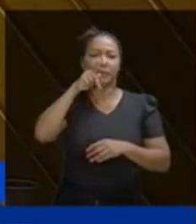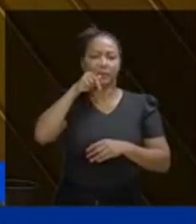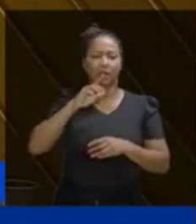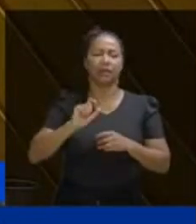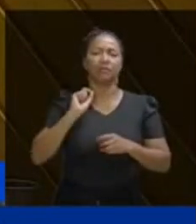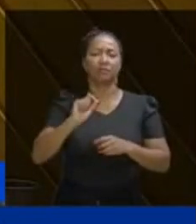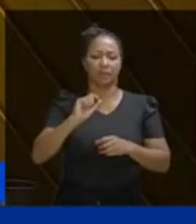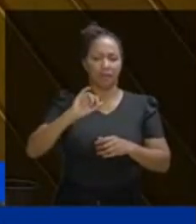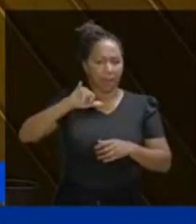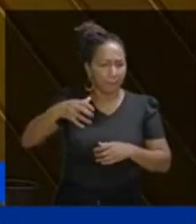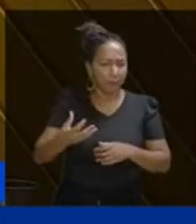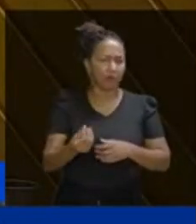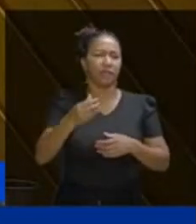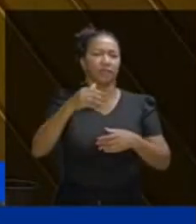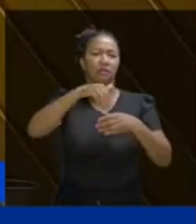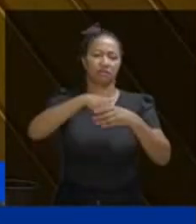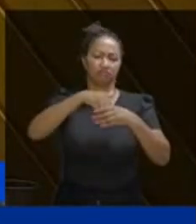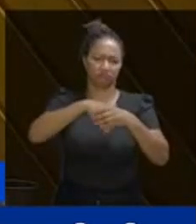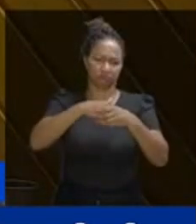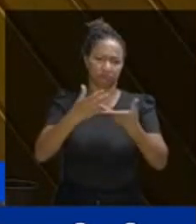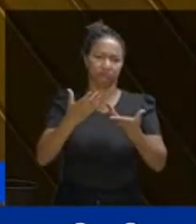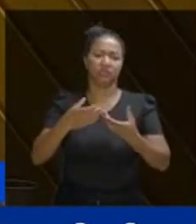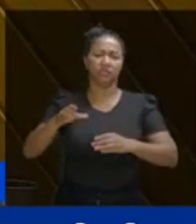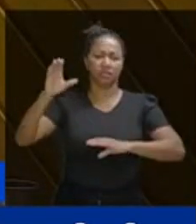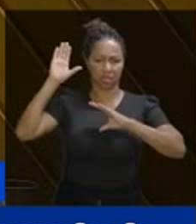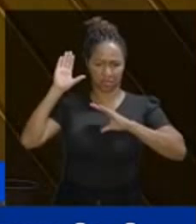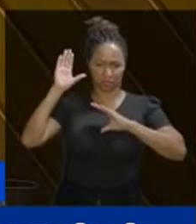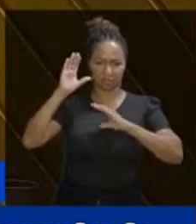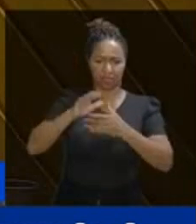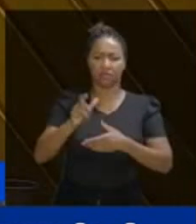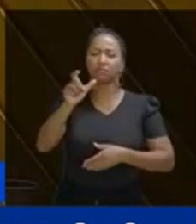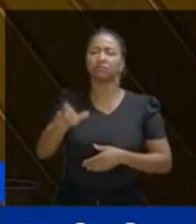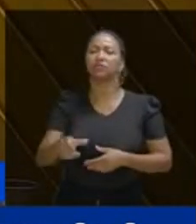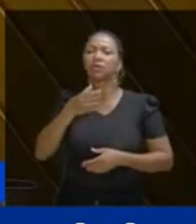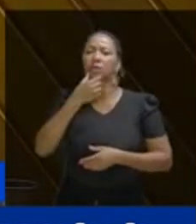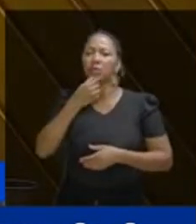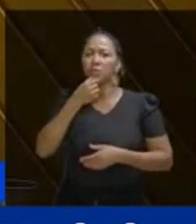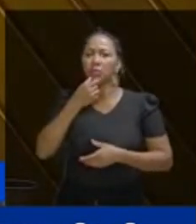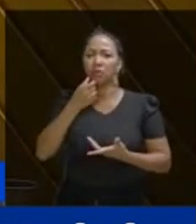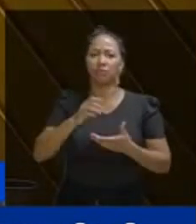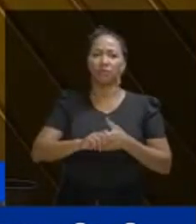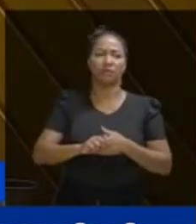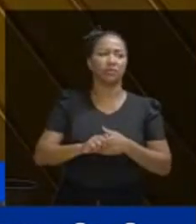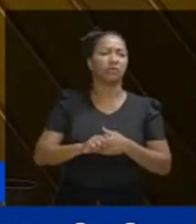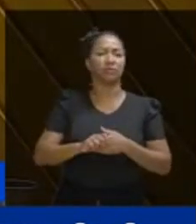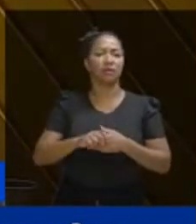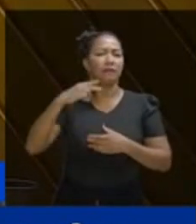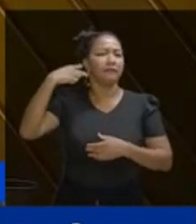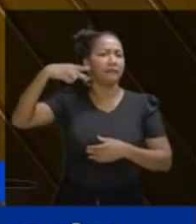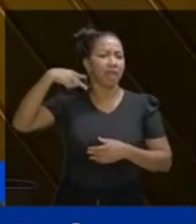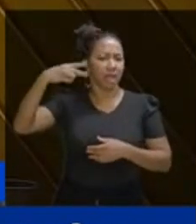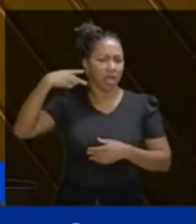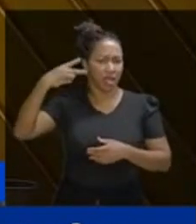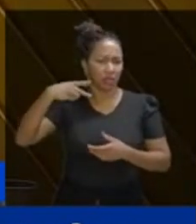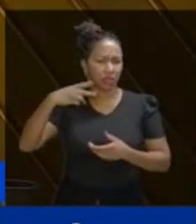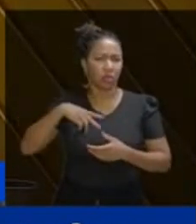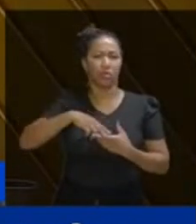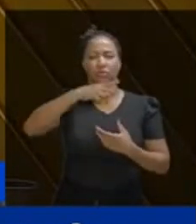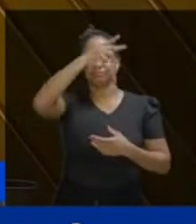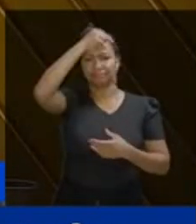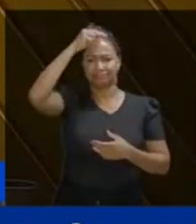de proveito eleitoral em favor da candidatura de Luanderson, vulgo caçula, ao cargo de vereador do município de